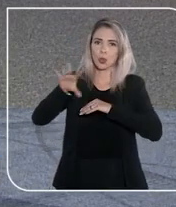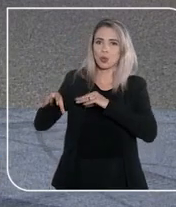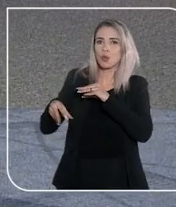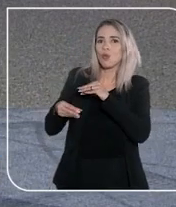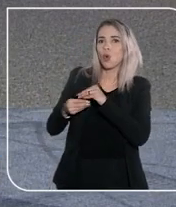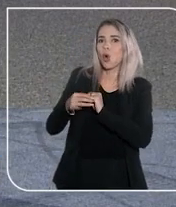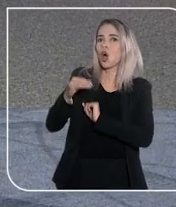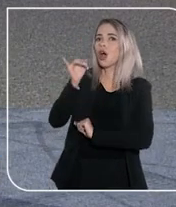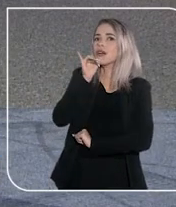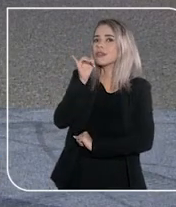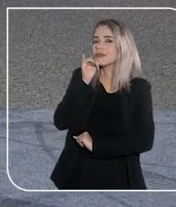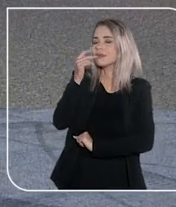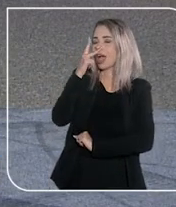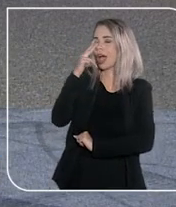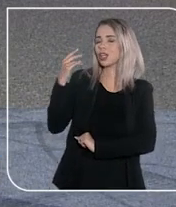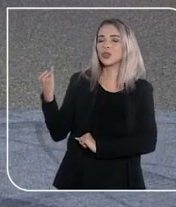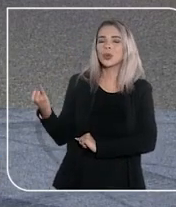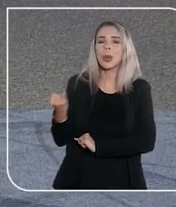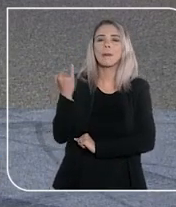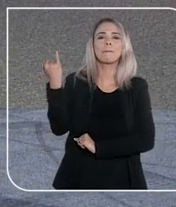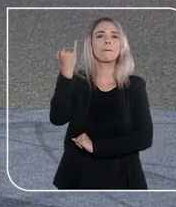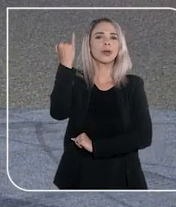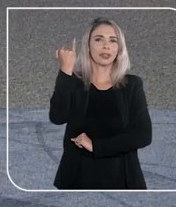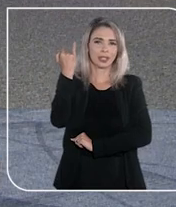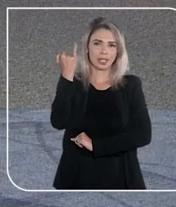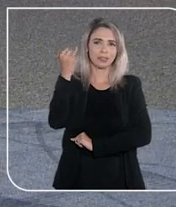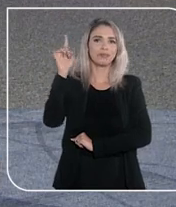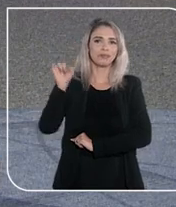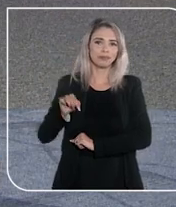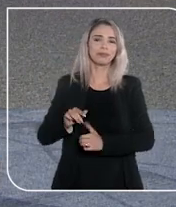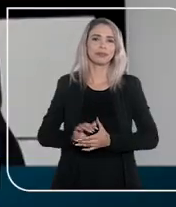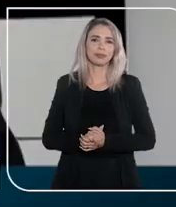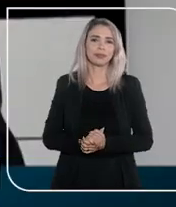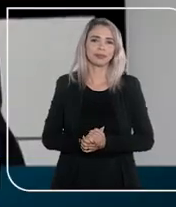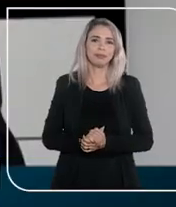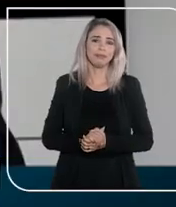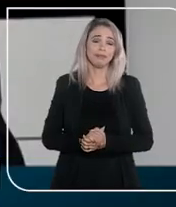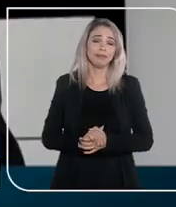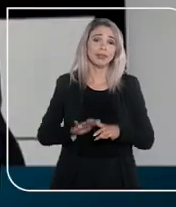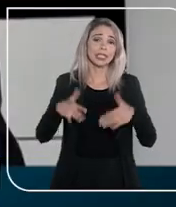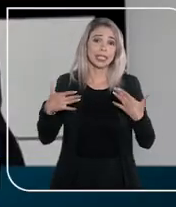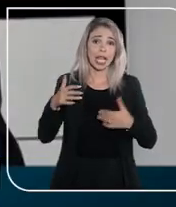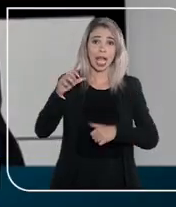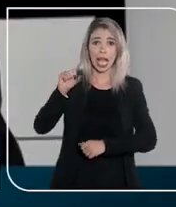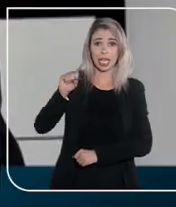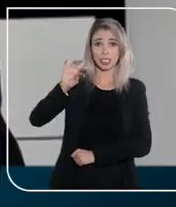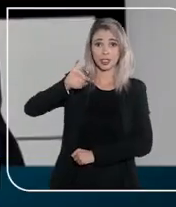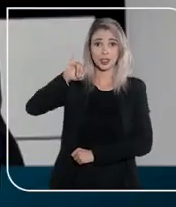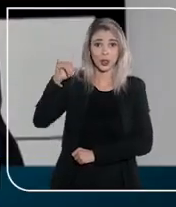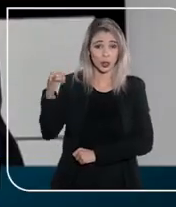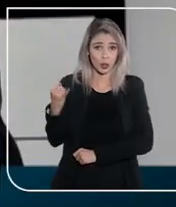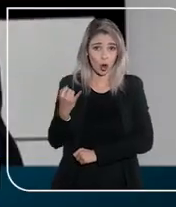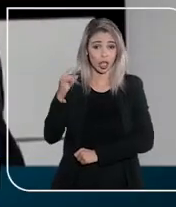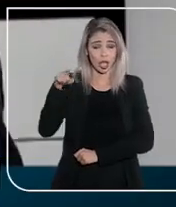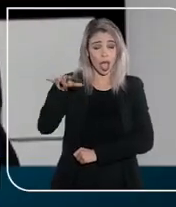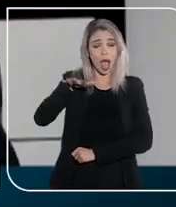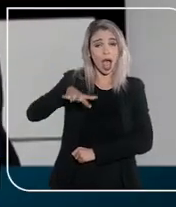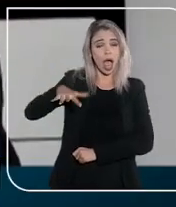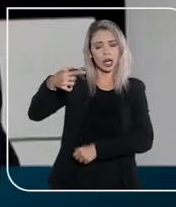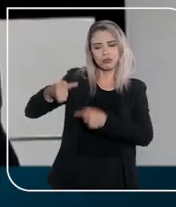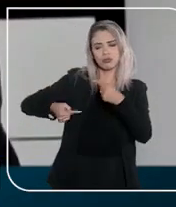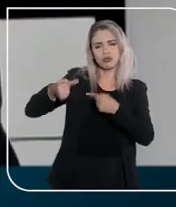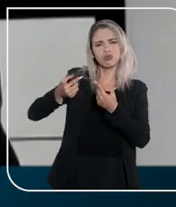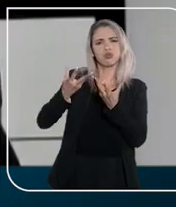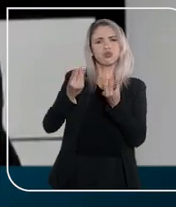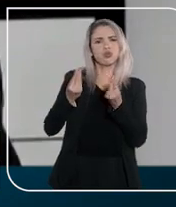alguns exemplos que eu acho que são bastante úteis. Fátima, o Superior Tribunal de Justiça ele é uma corte que debate